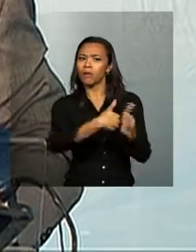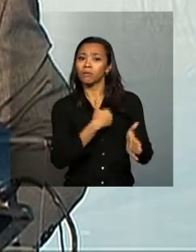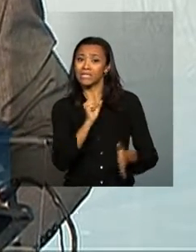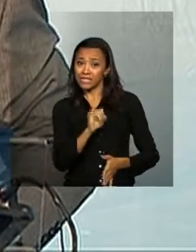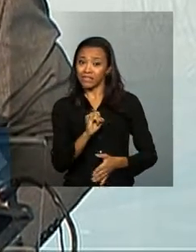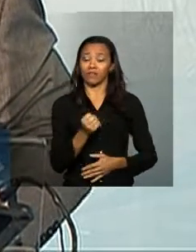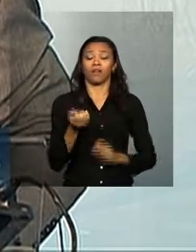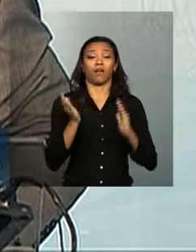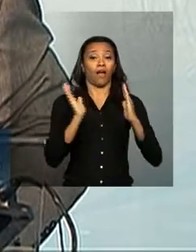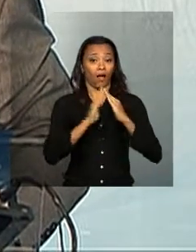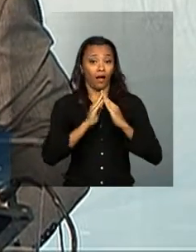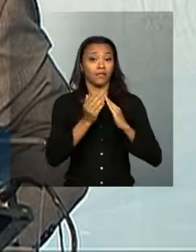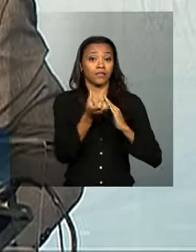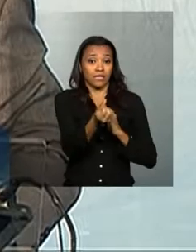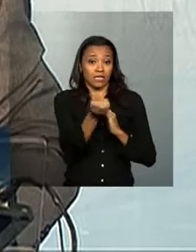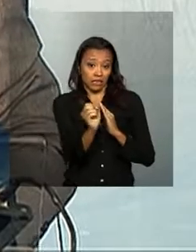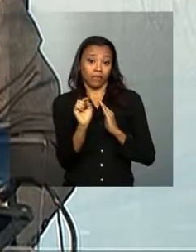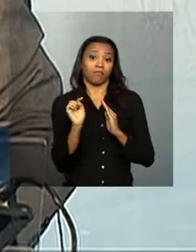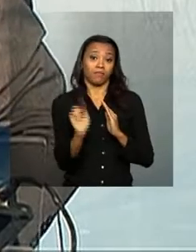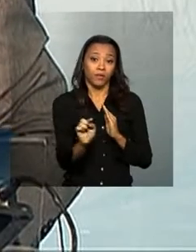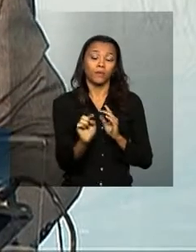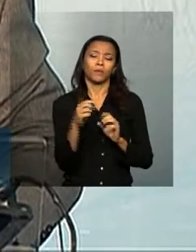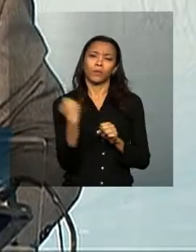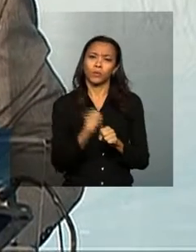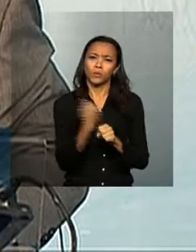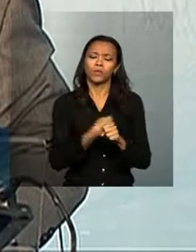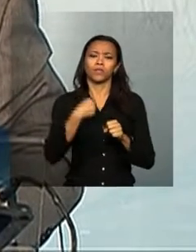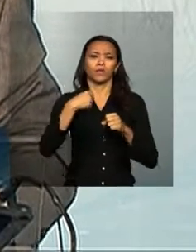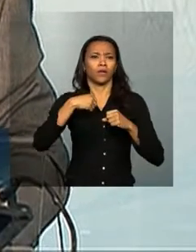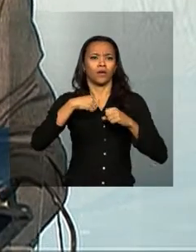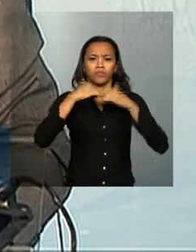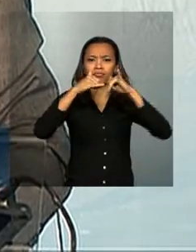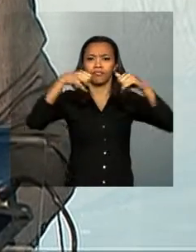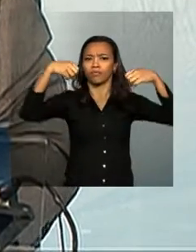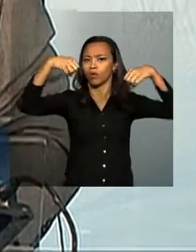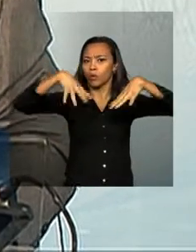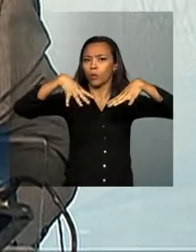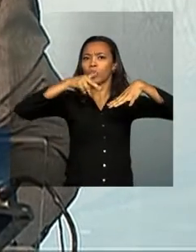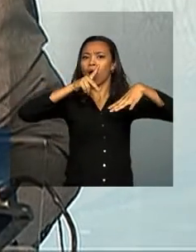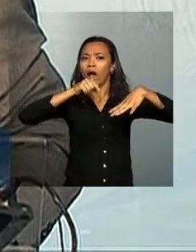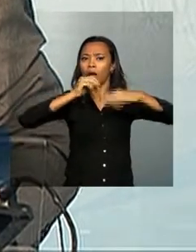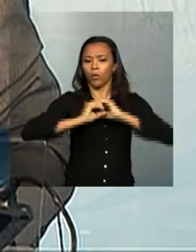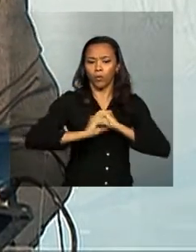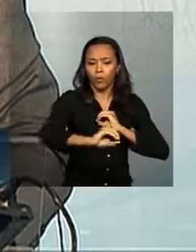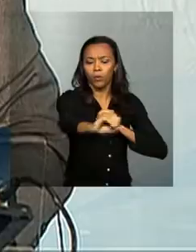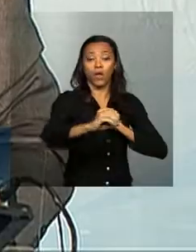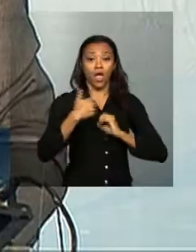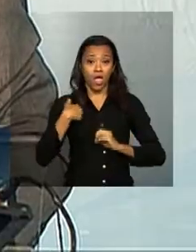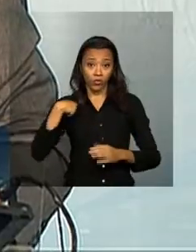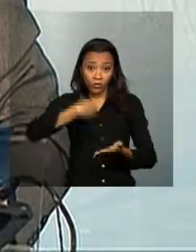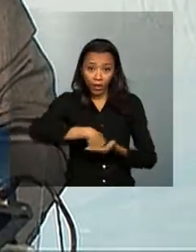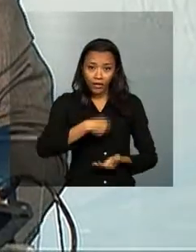casa custou 60 com a construção, luz, água, pavimentação, eu só estou pagando